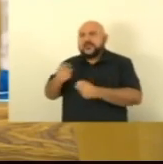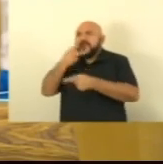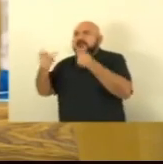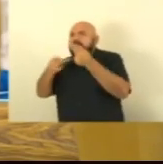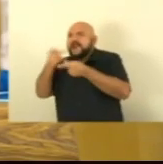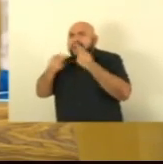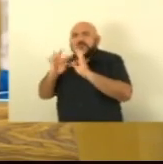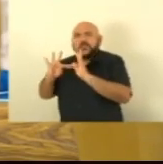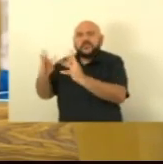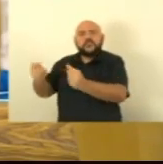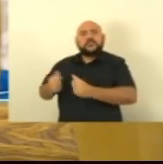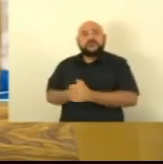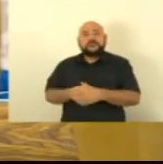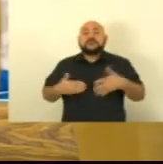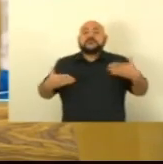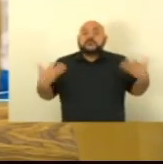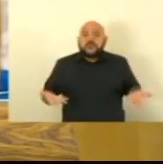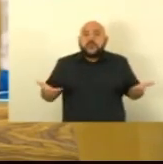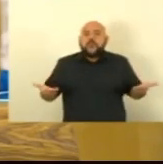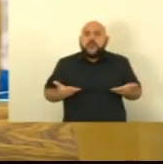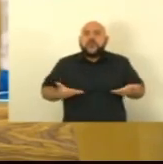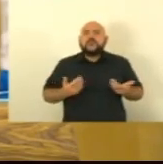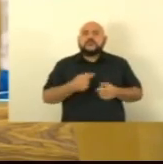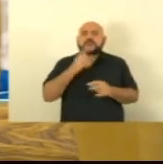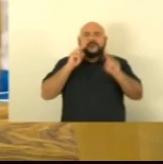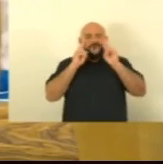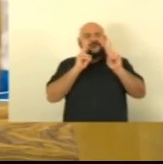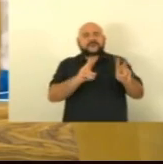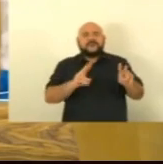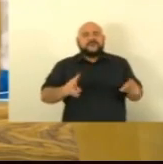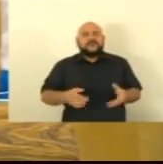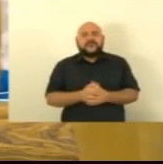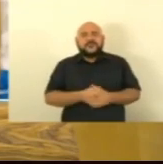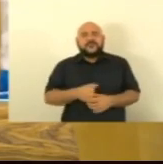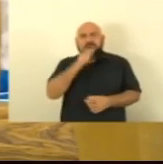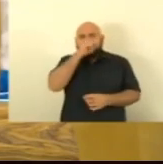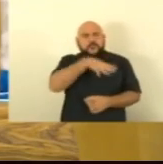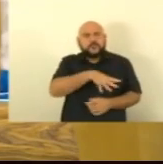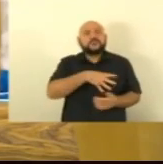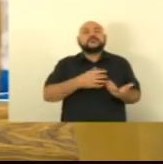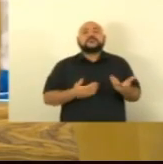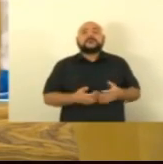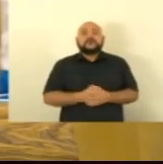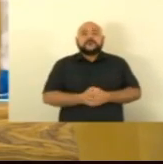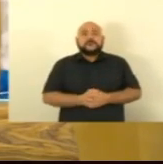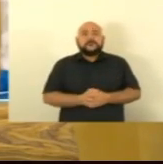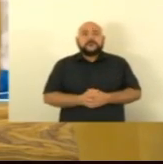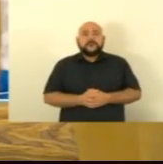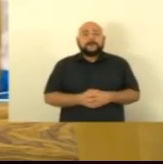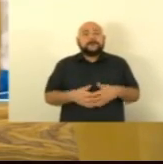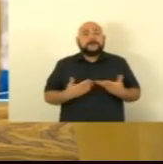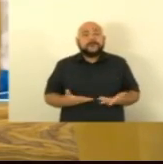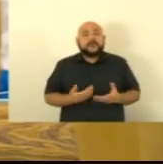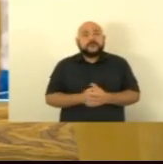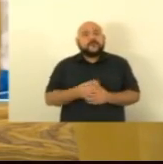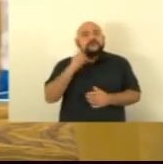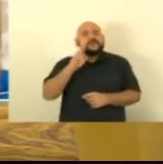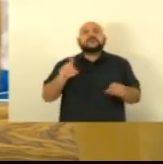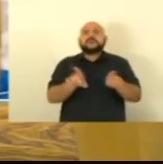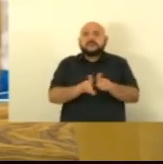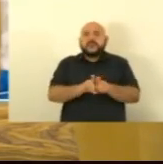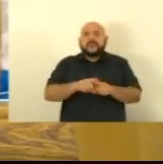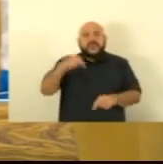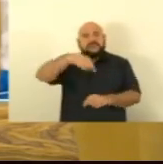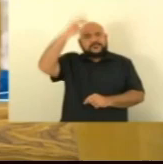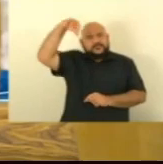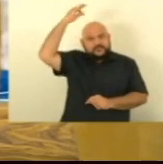extremo do absurdo, da degradação moral que foi iniciada nos últimos anos. A gente viu aqui no nosso estado, em todo o